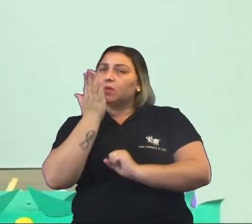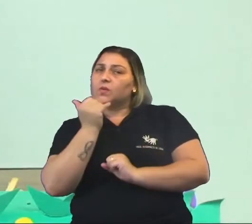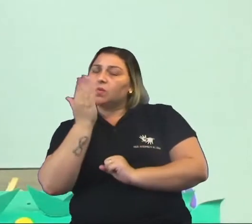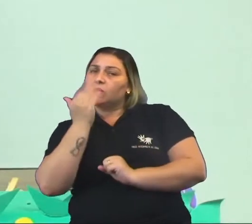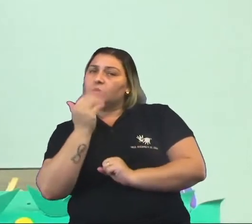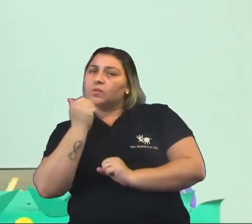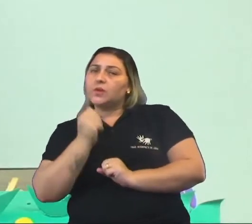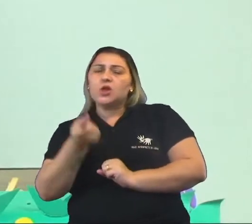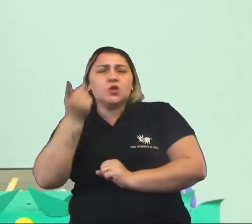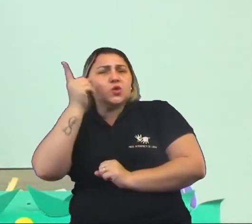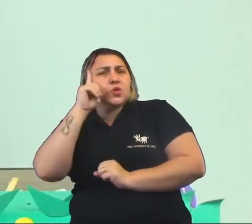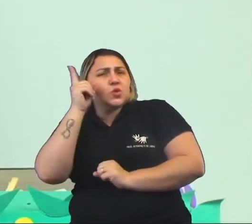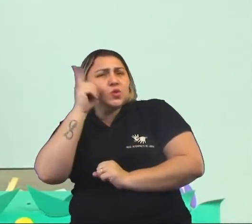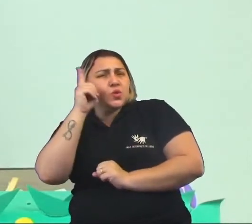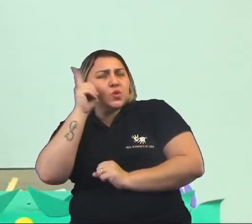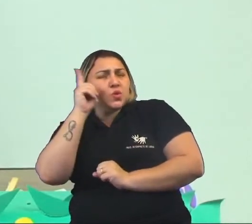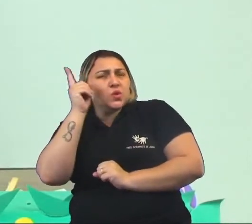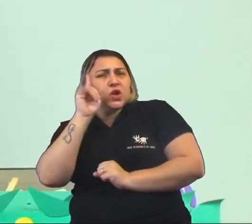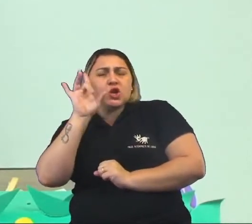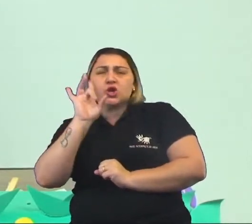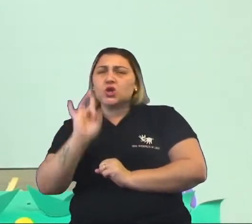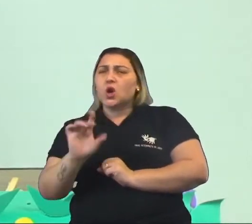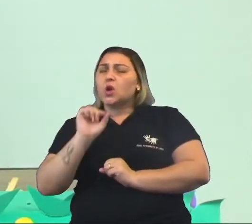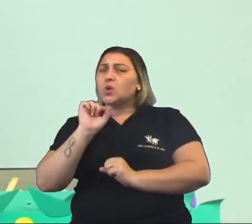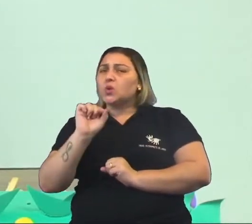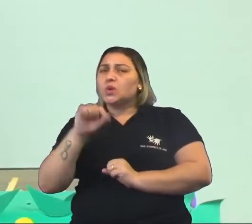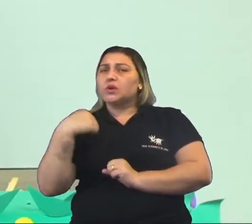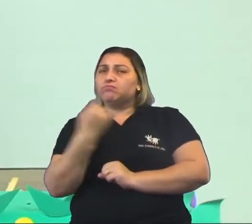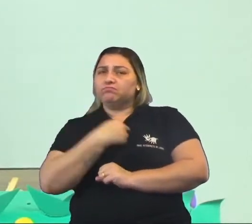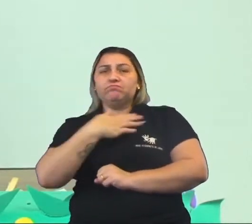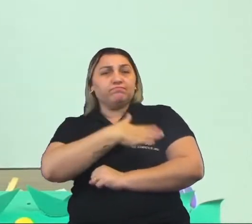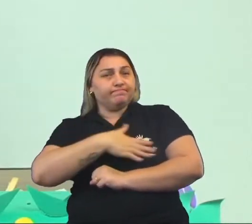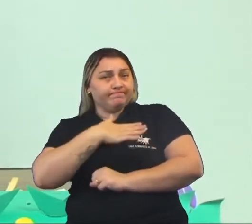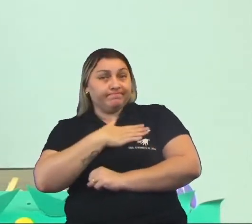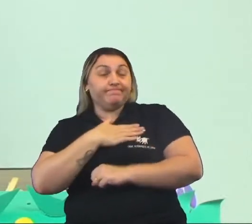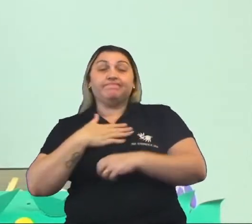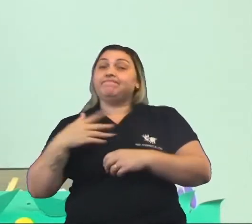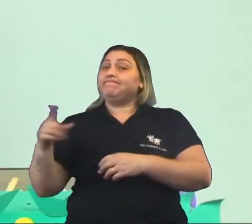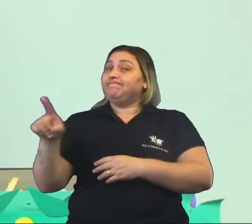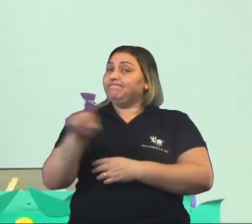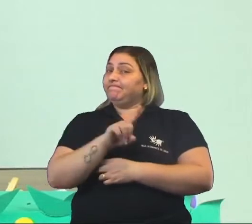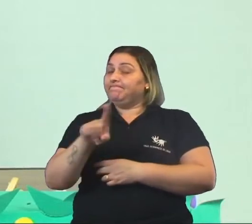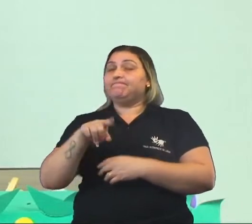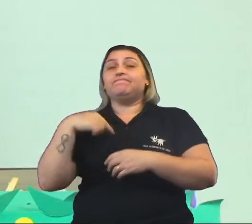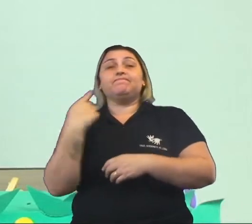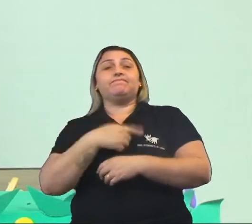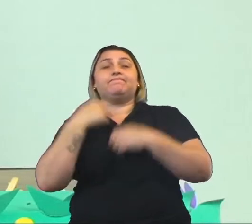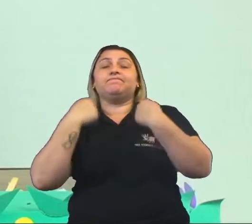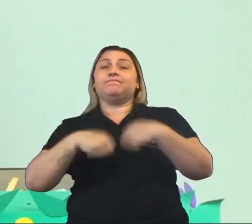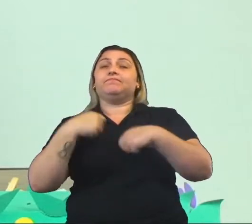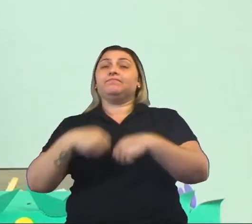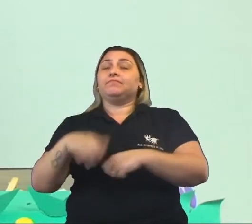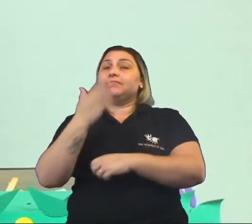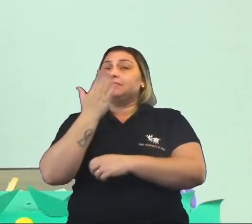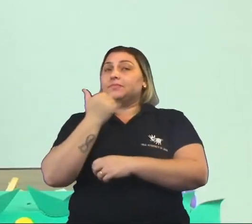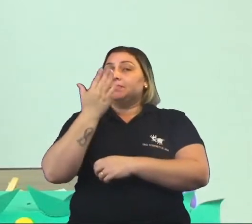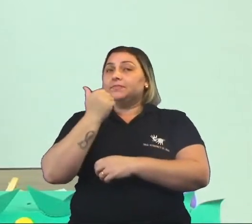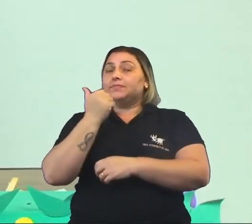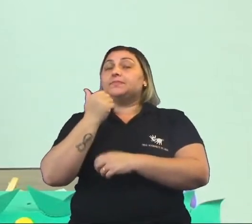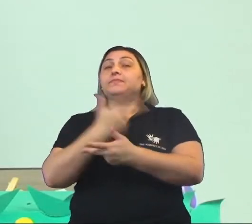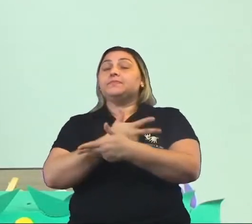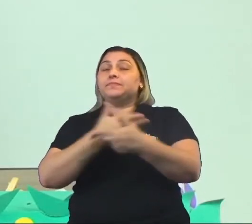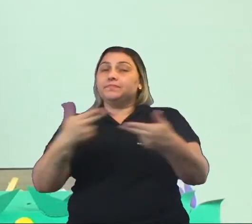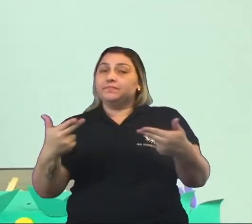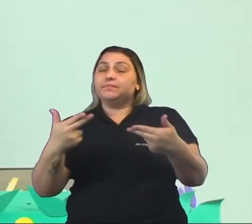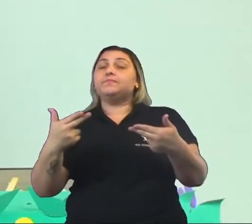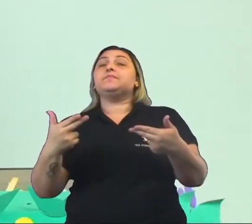alimentar todo momento somente do que nós gostamos? Não, nós precisamos nos alimentar com alimentos